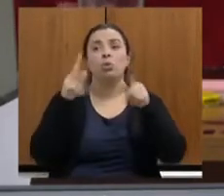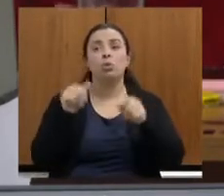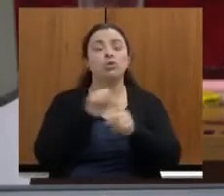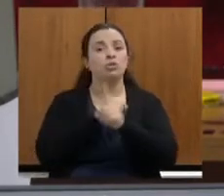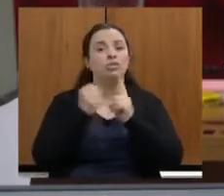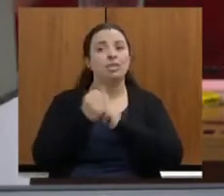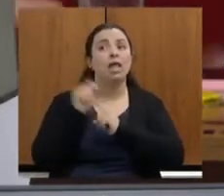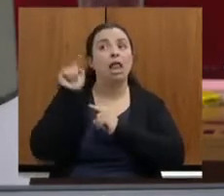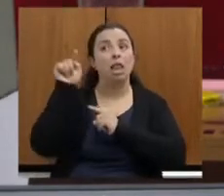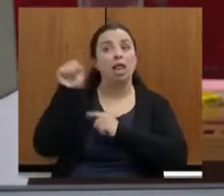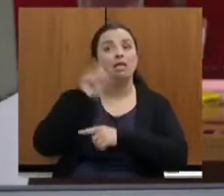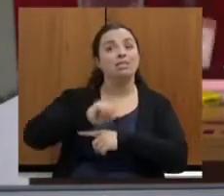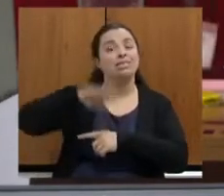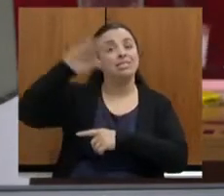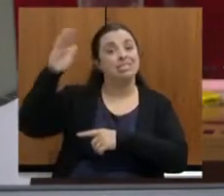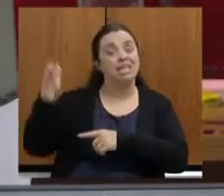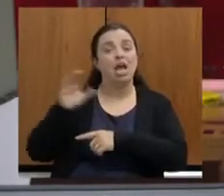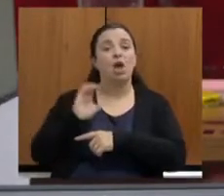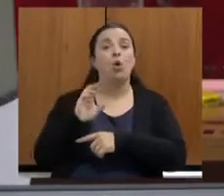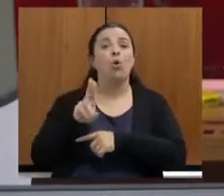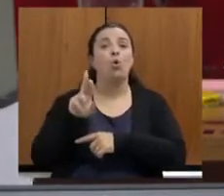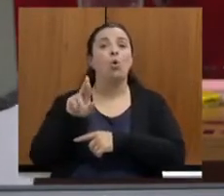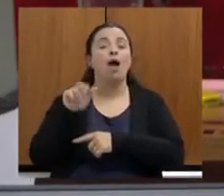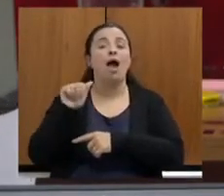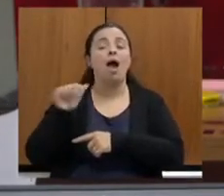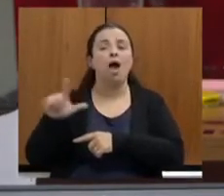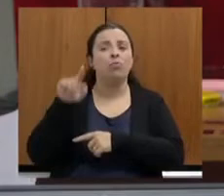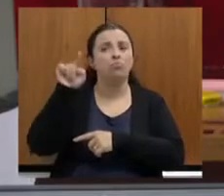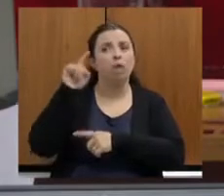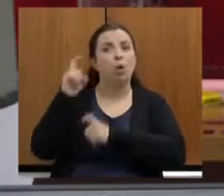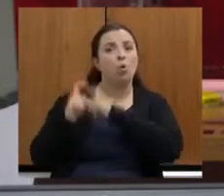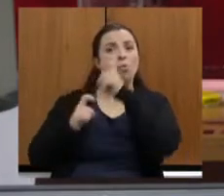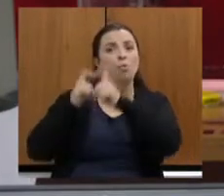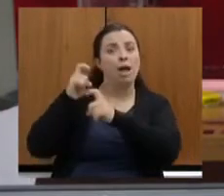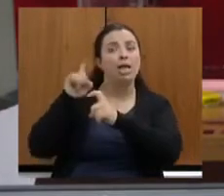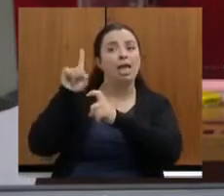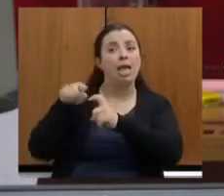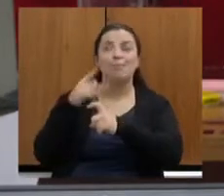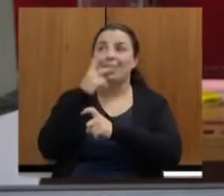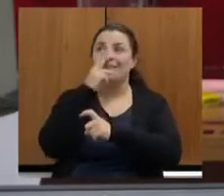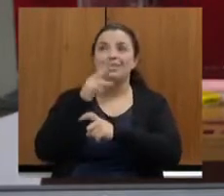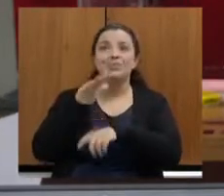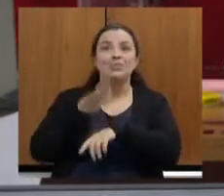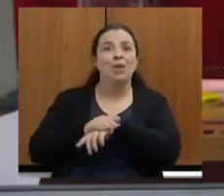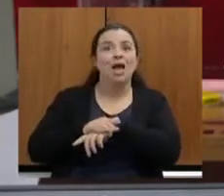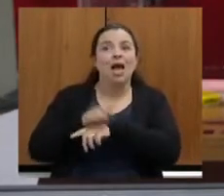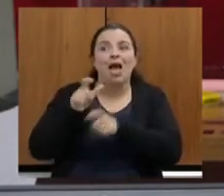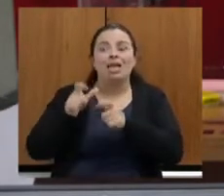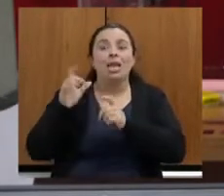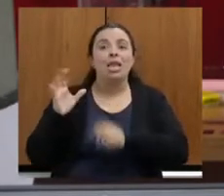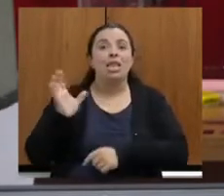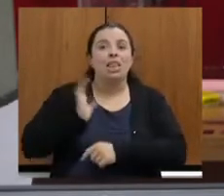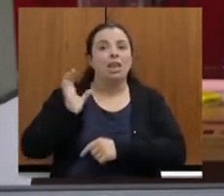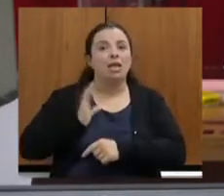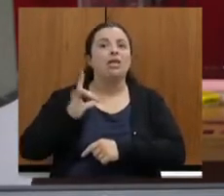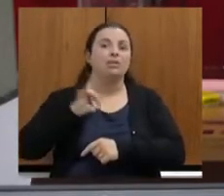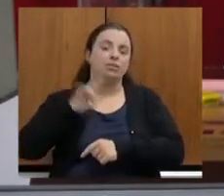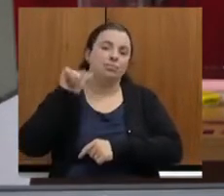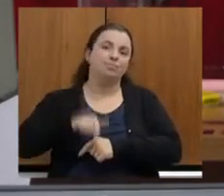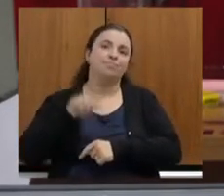esse Parque faz parte de uma das riquezas que temos e é importante preservar esse local